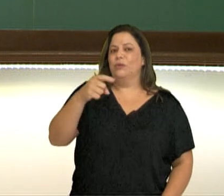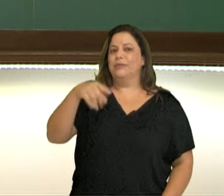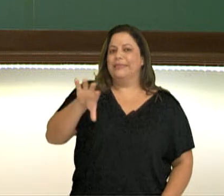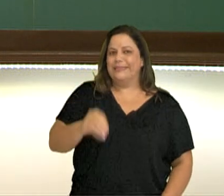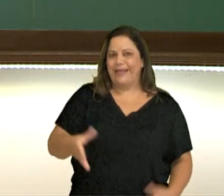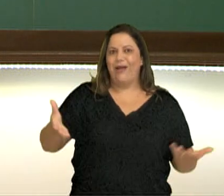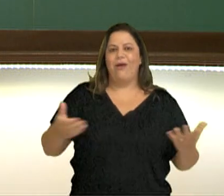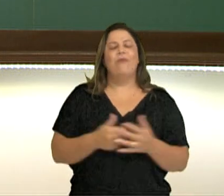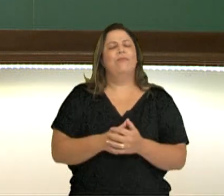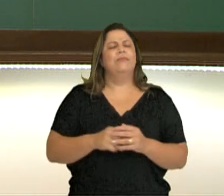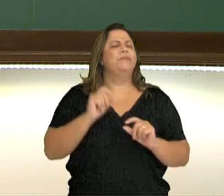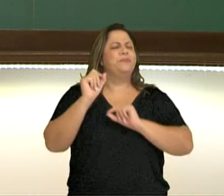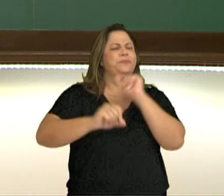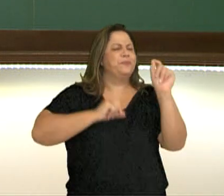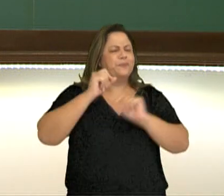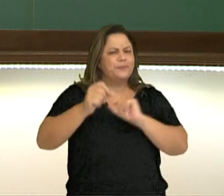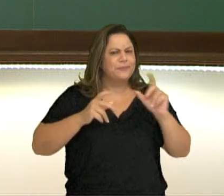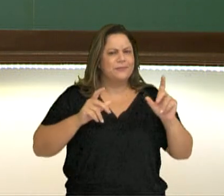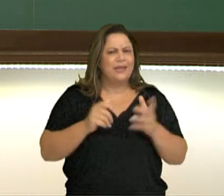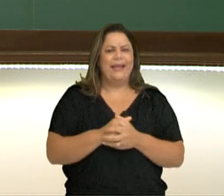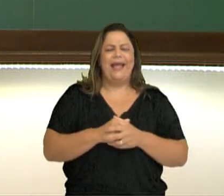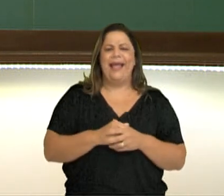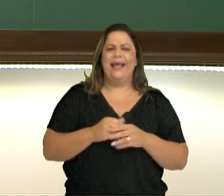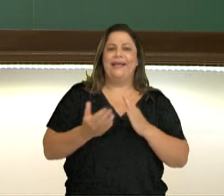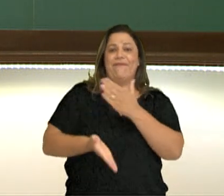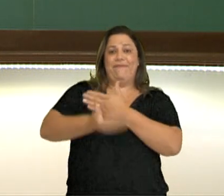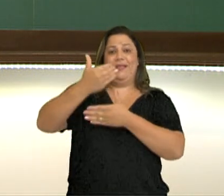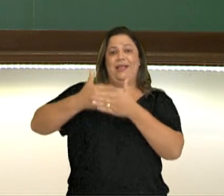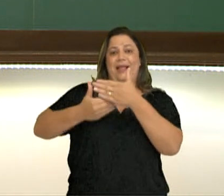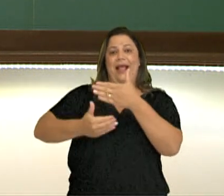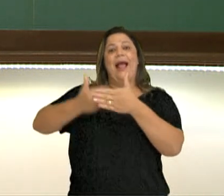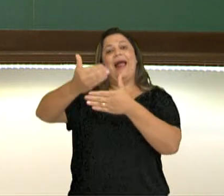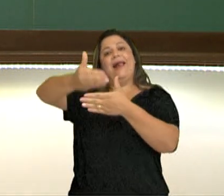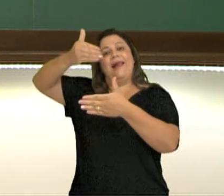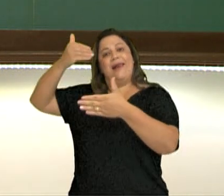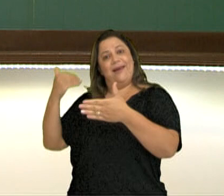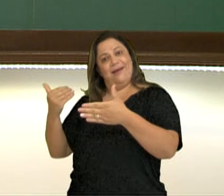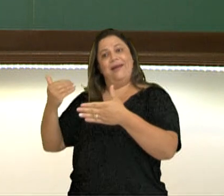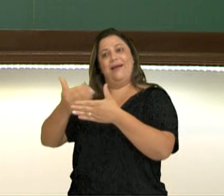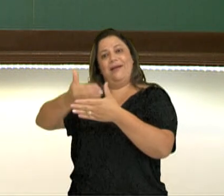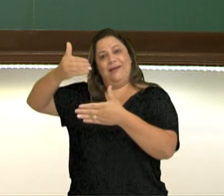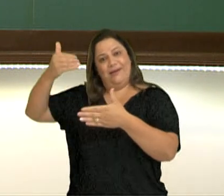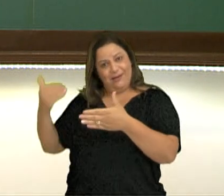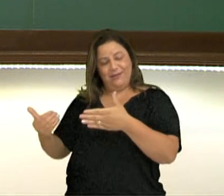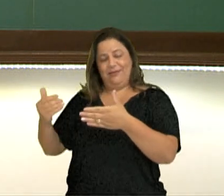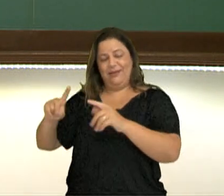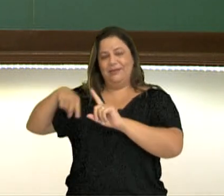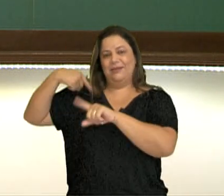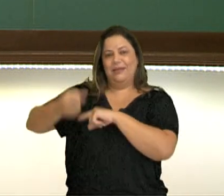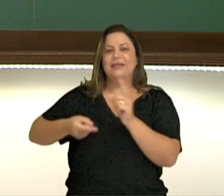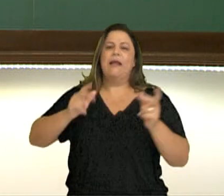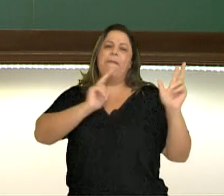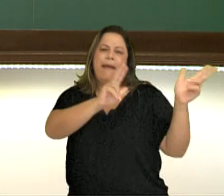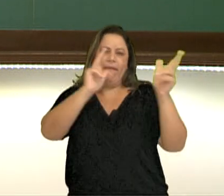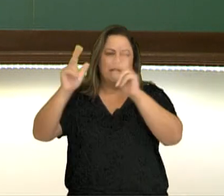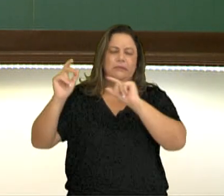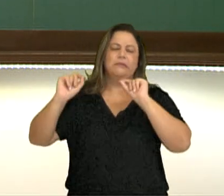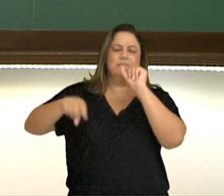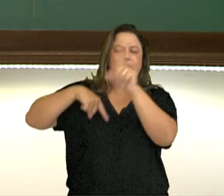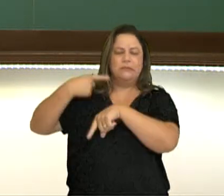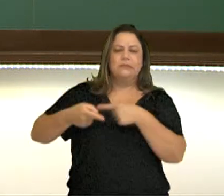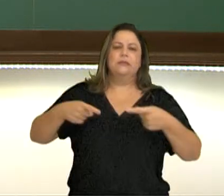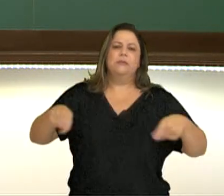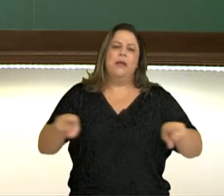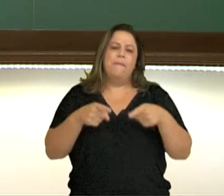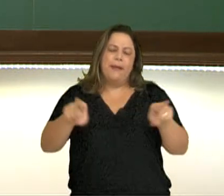do fundão, sabe por quê? Eles ficam lá no fundo e é justamente aquela galera que depois do ensaio ou depois do concerto,